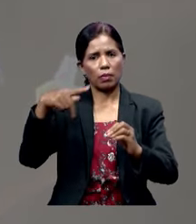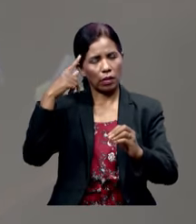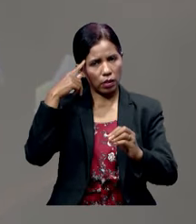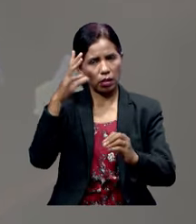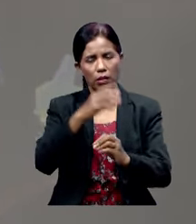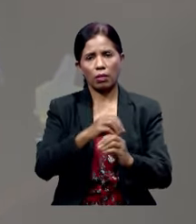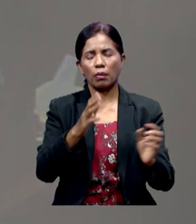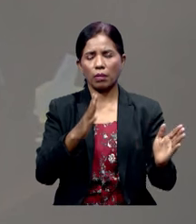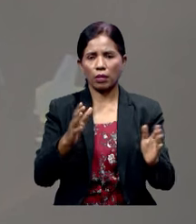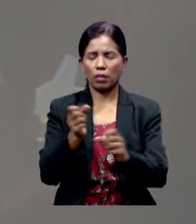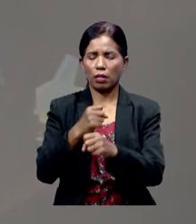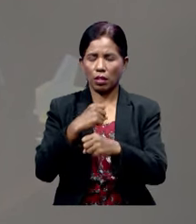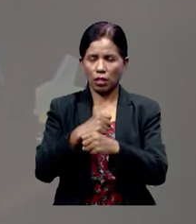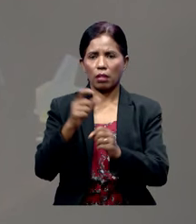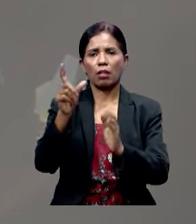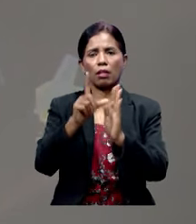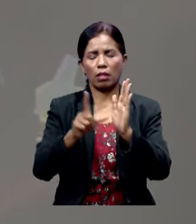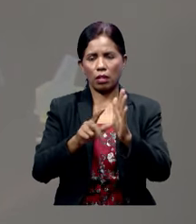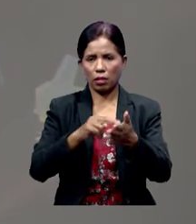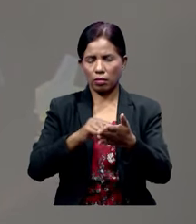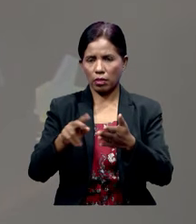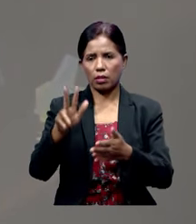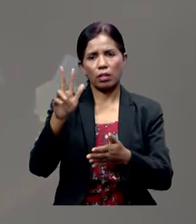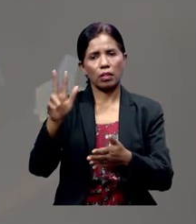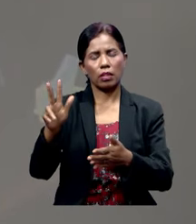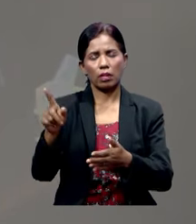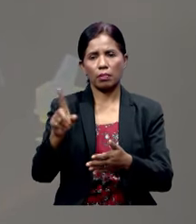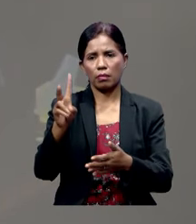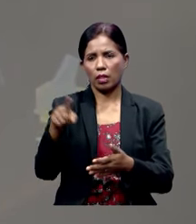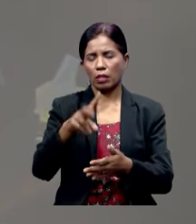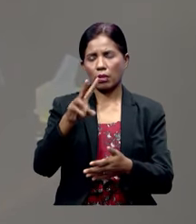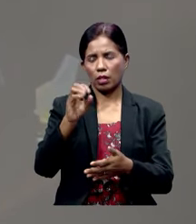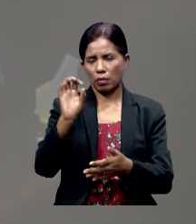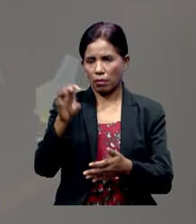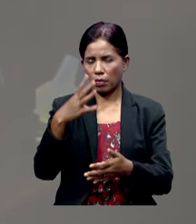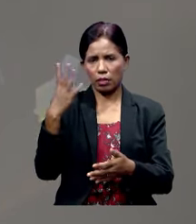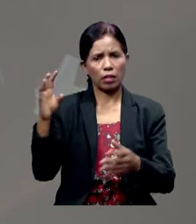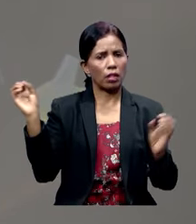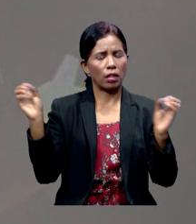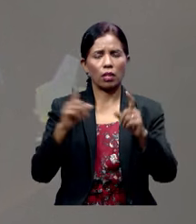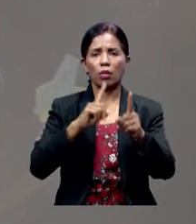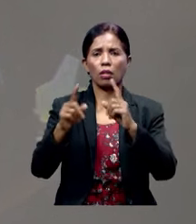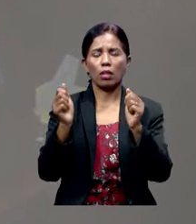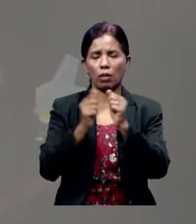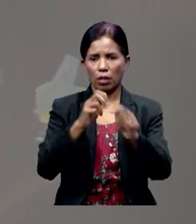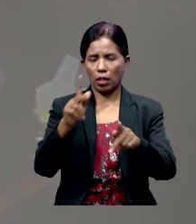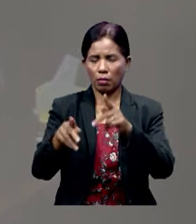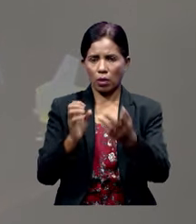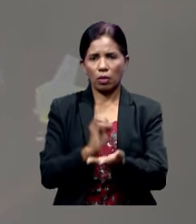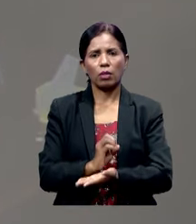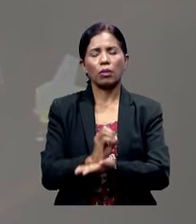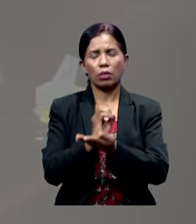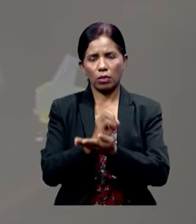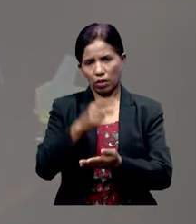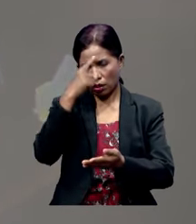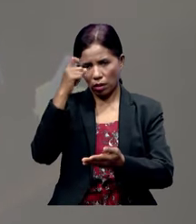no processo hola alteração ba lei número 3/2014 nebela ia consulta clean ho povo e kusi ambeno.